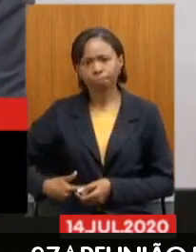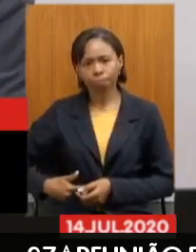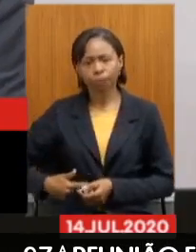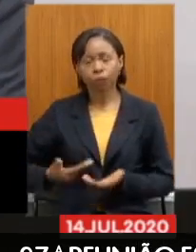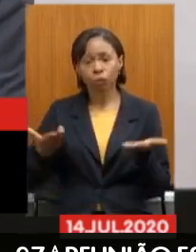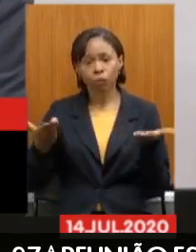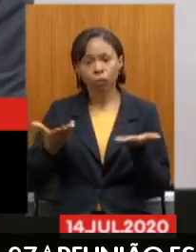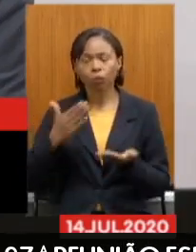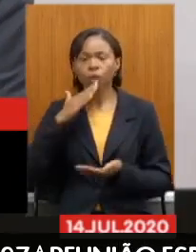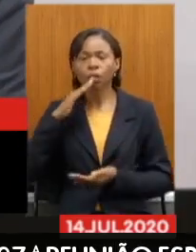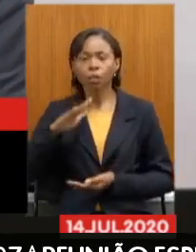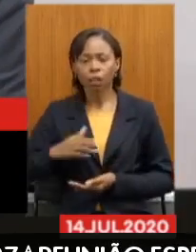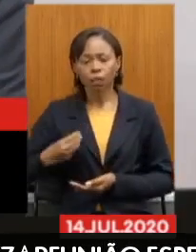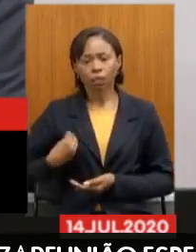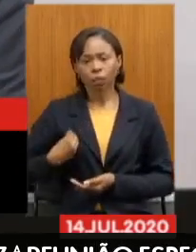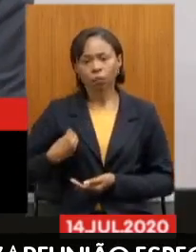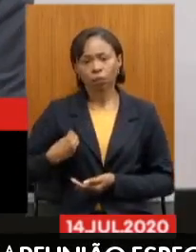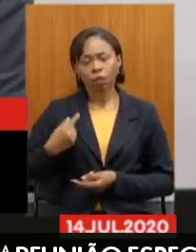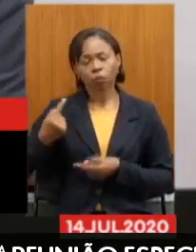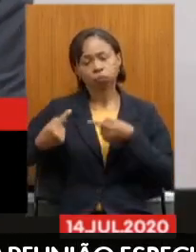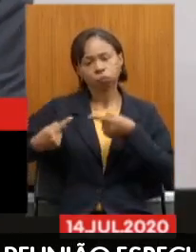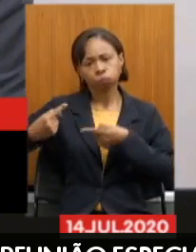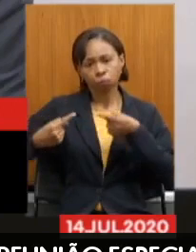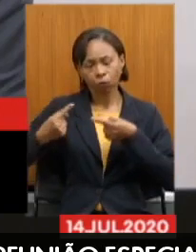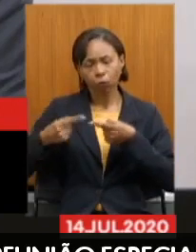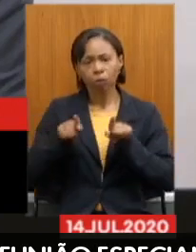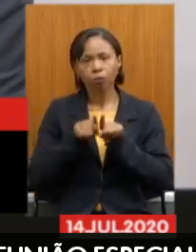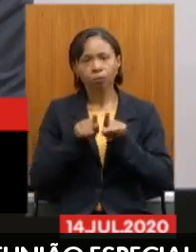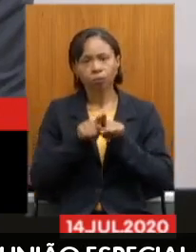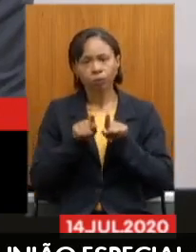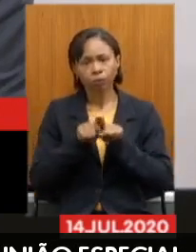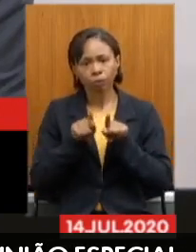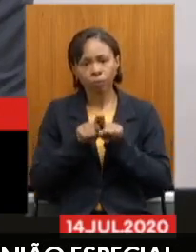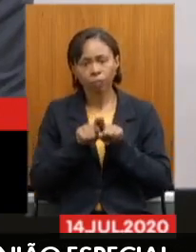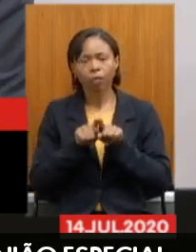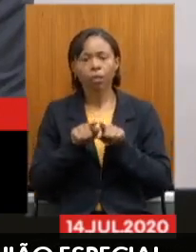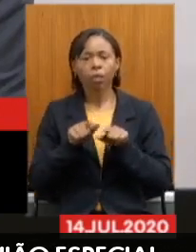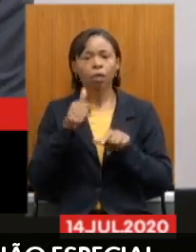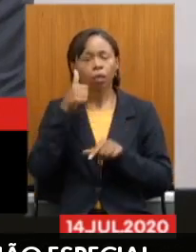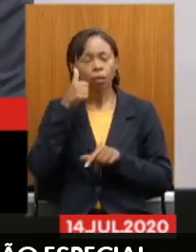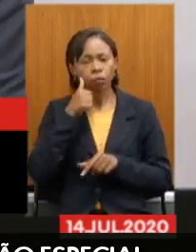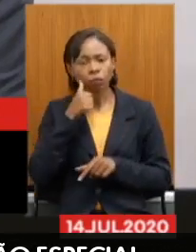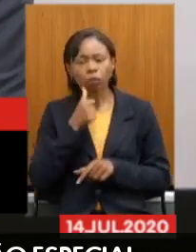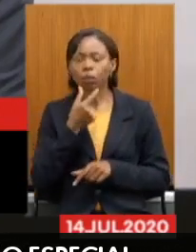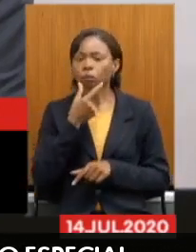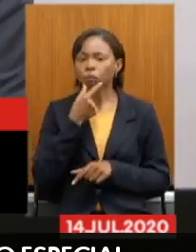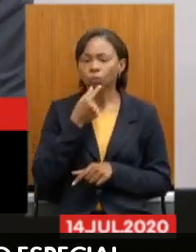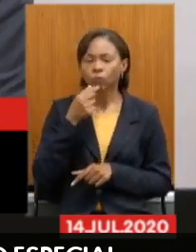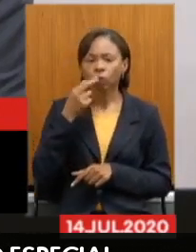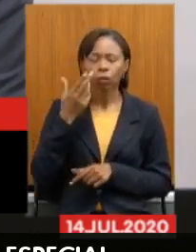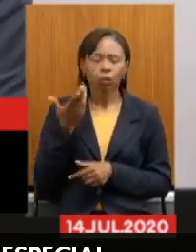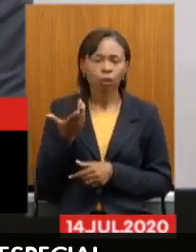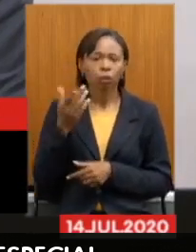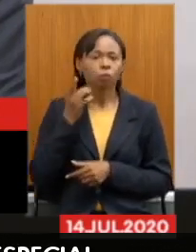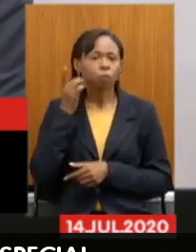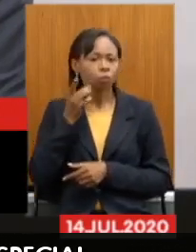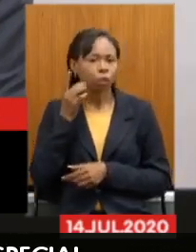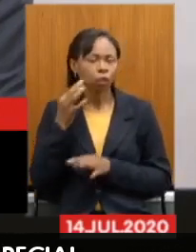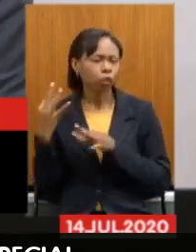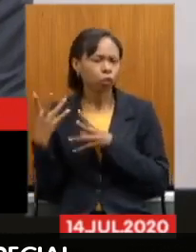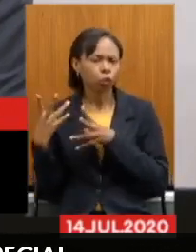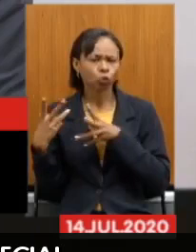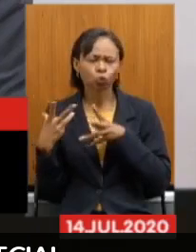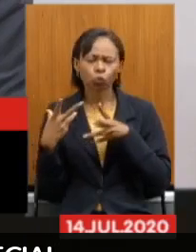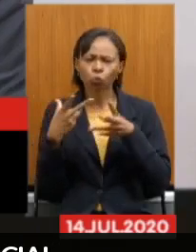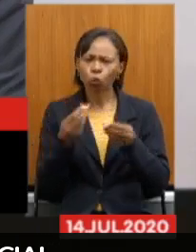nesta tarde participaram das discussões, bem como às excelentíssimas deputadas, os excelentíssimos deputados